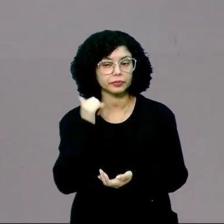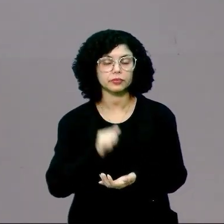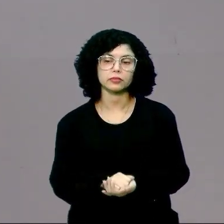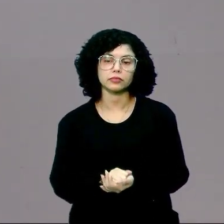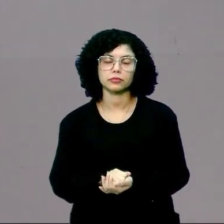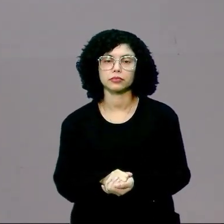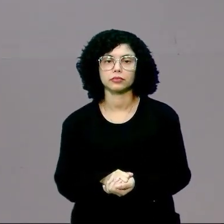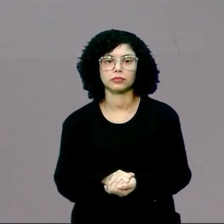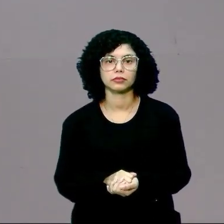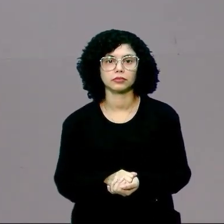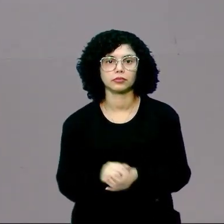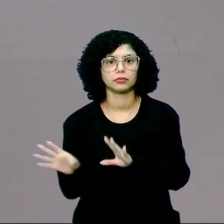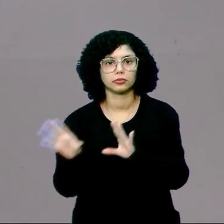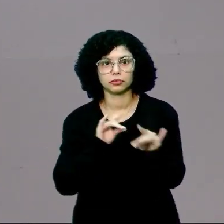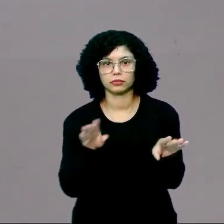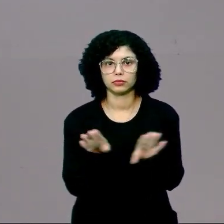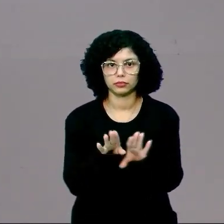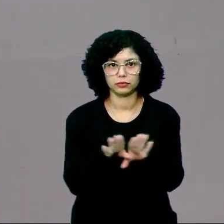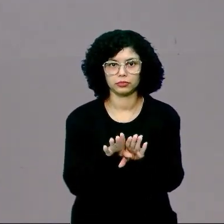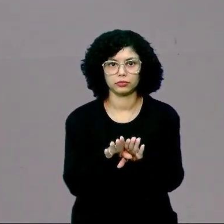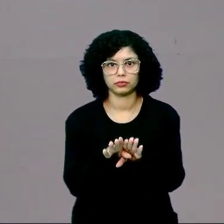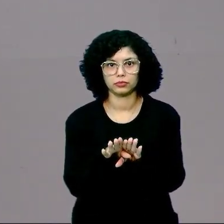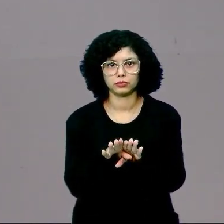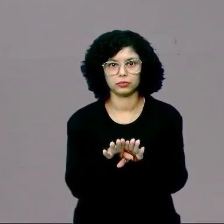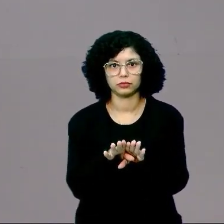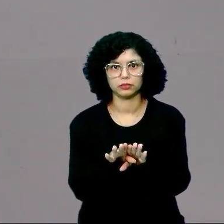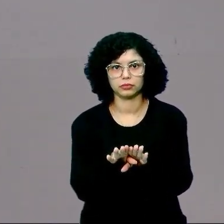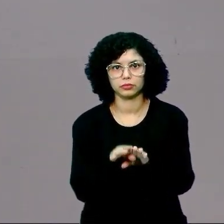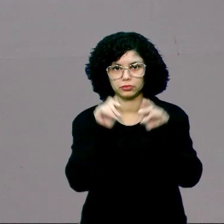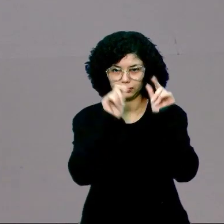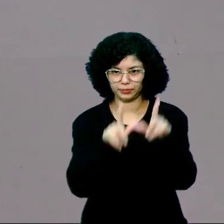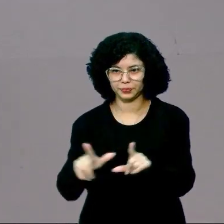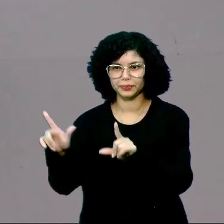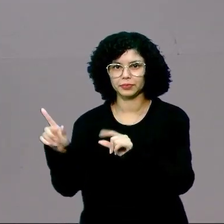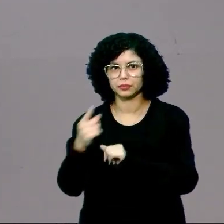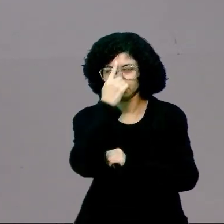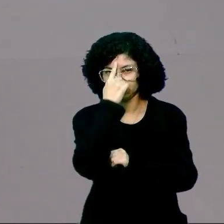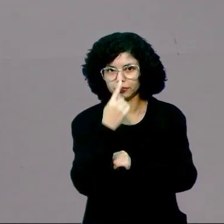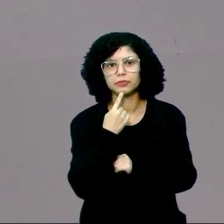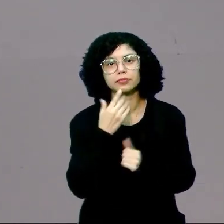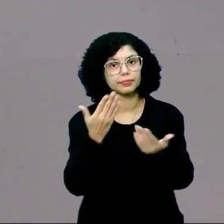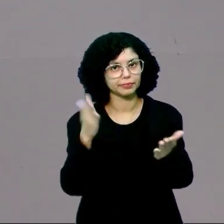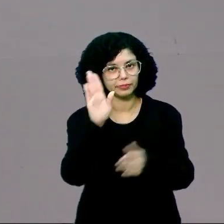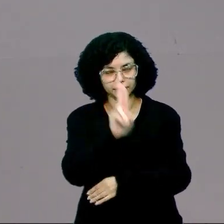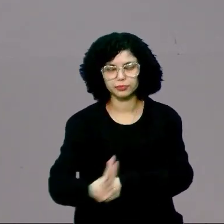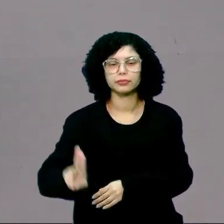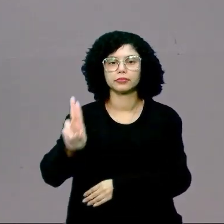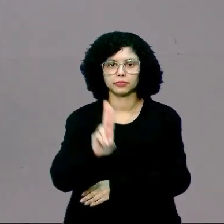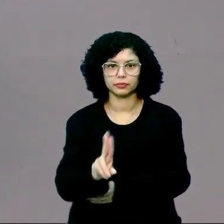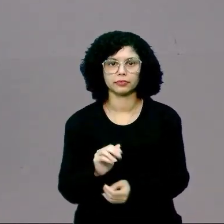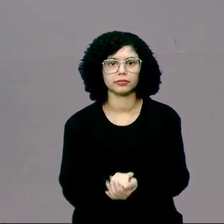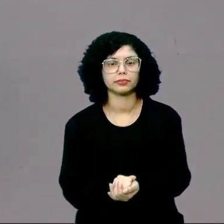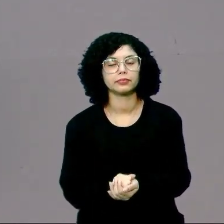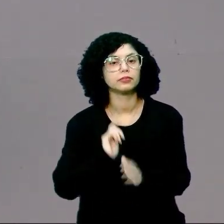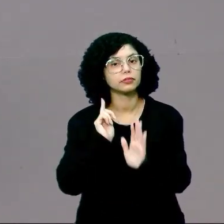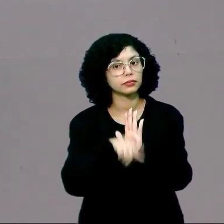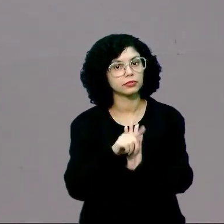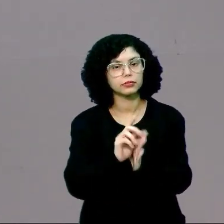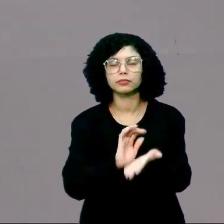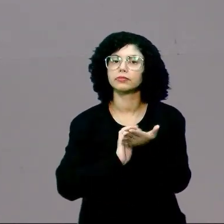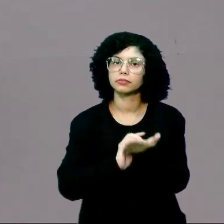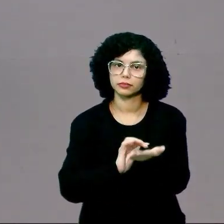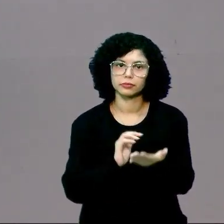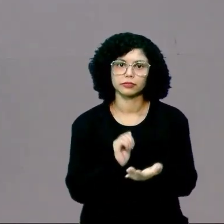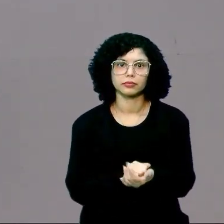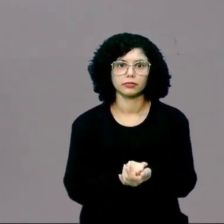celular, né, e através também aí da tela de vocês. Nós agora estamos utilizando um gênero